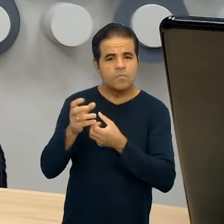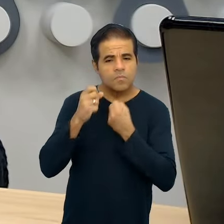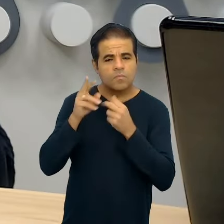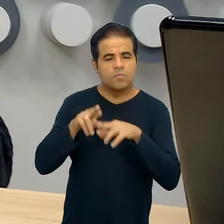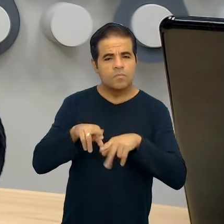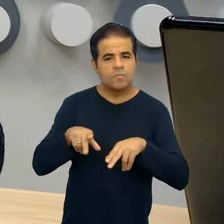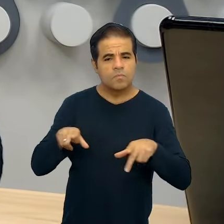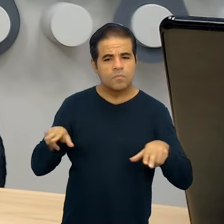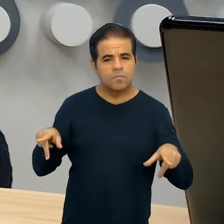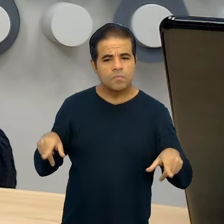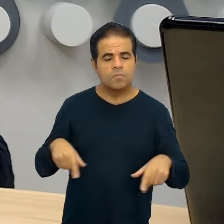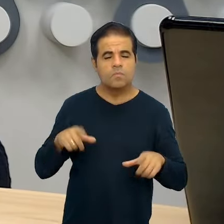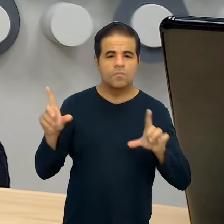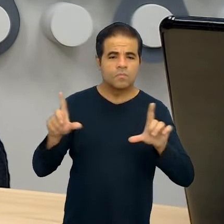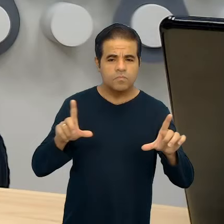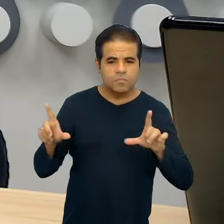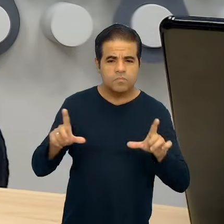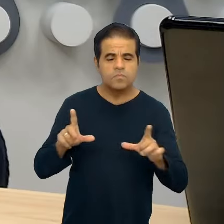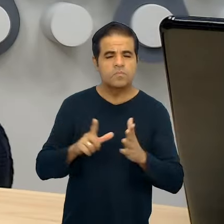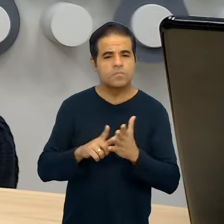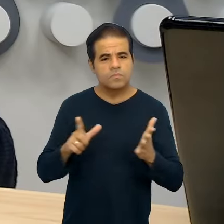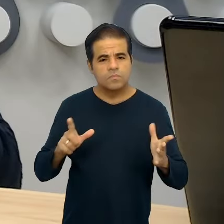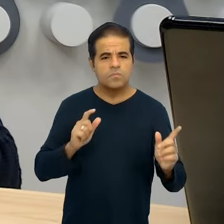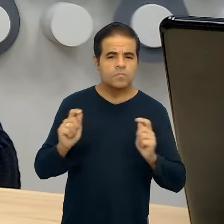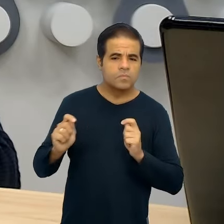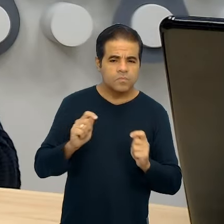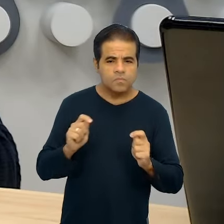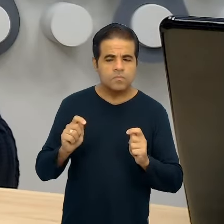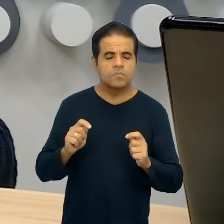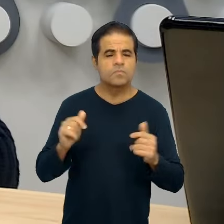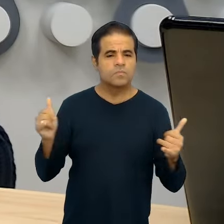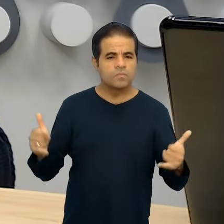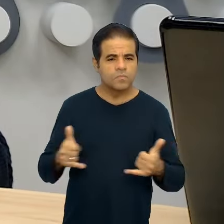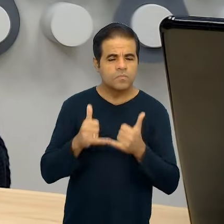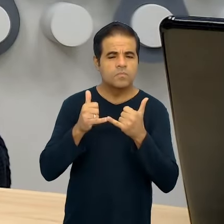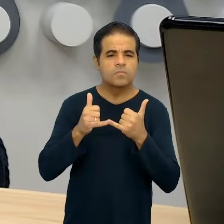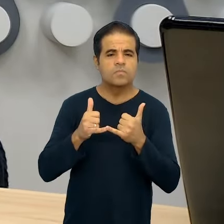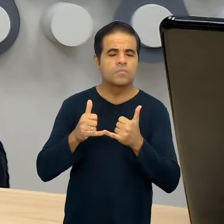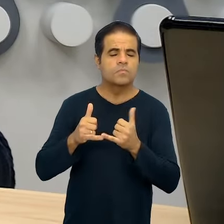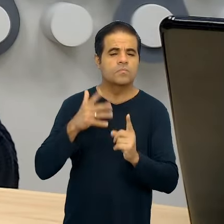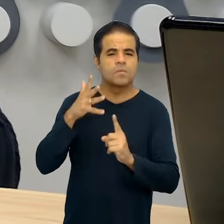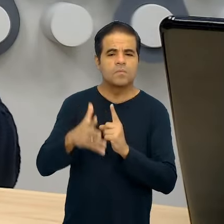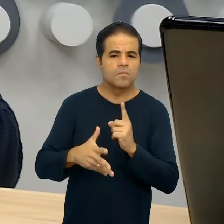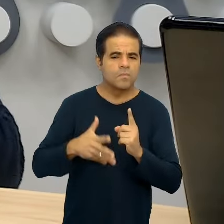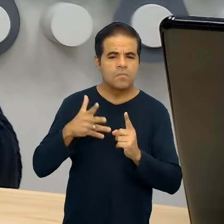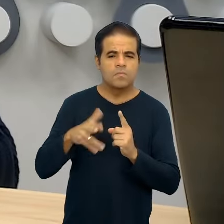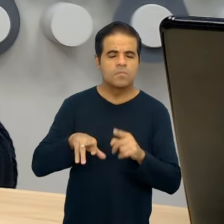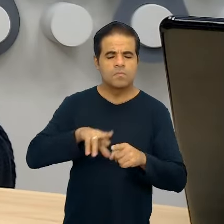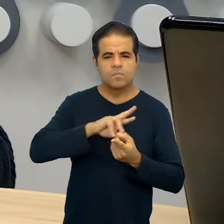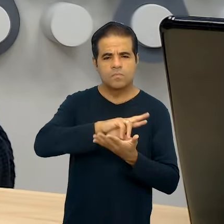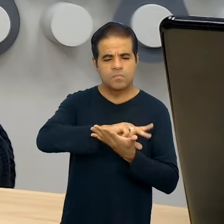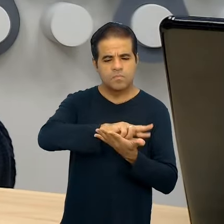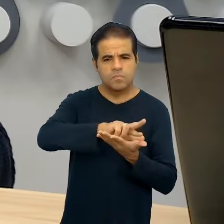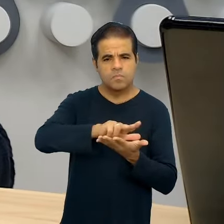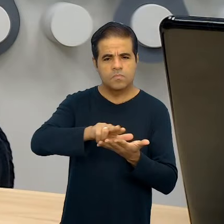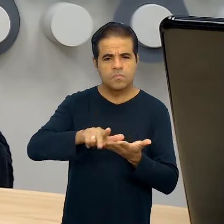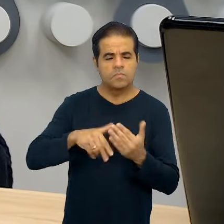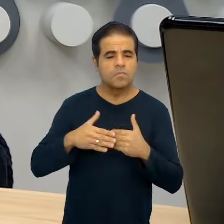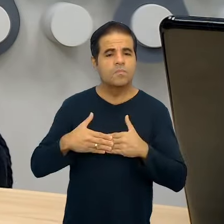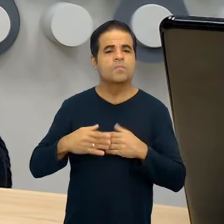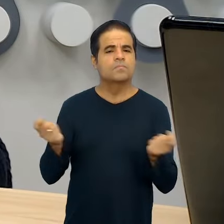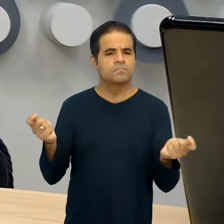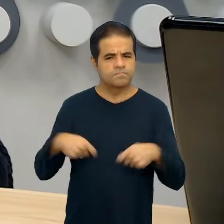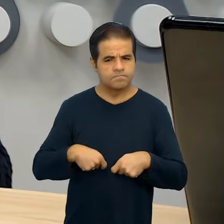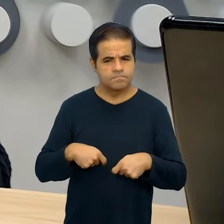diferentes mídias, televisão, revista, jornal, internet, fóruns de discussão e outros mais que eles